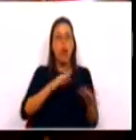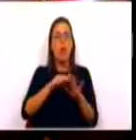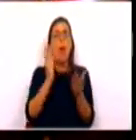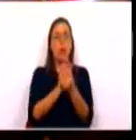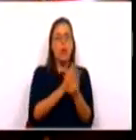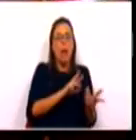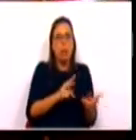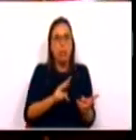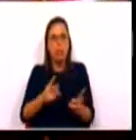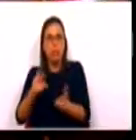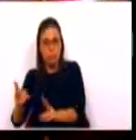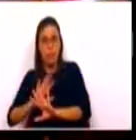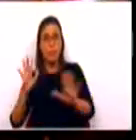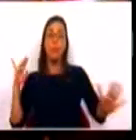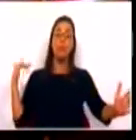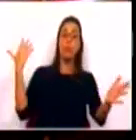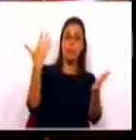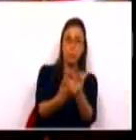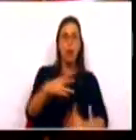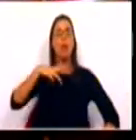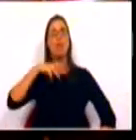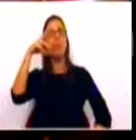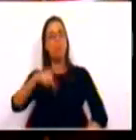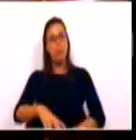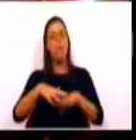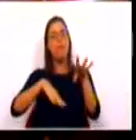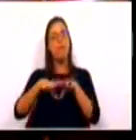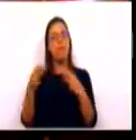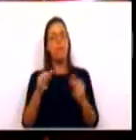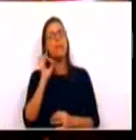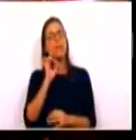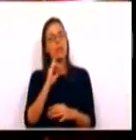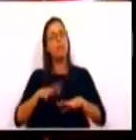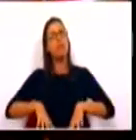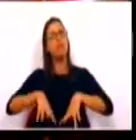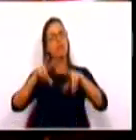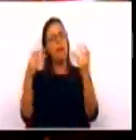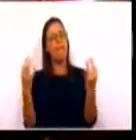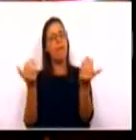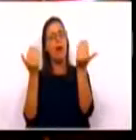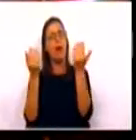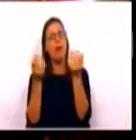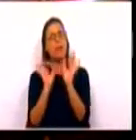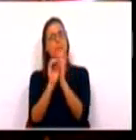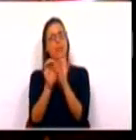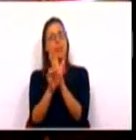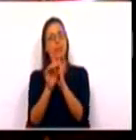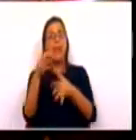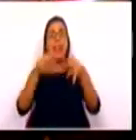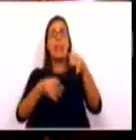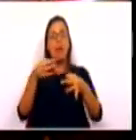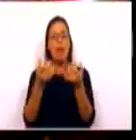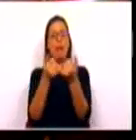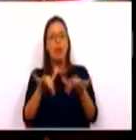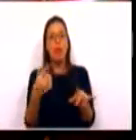processual. Ao longo dos últimos anos, Portugal tem realizado importantes progressos na informatização dos tribunais, como